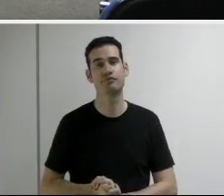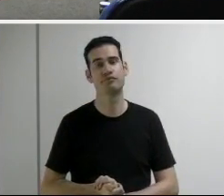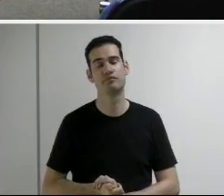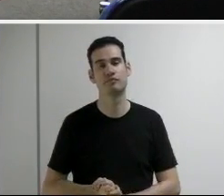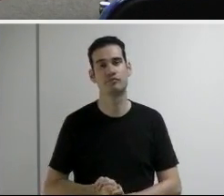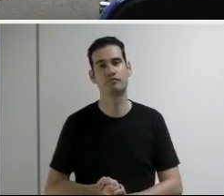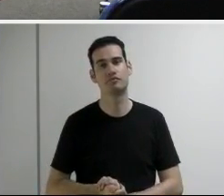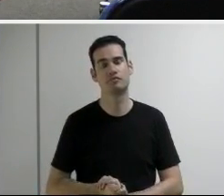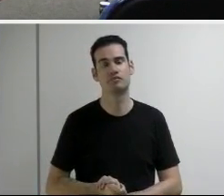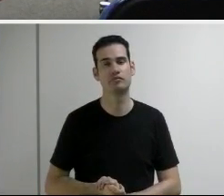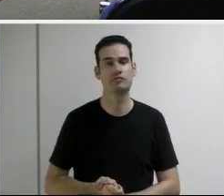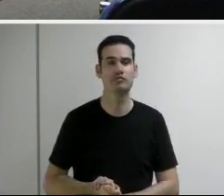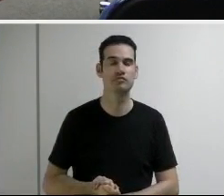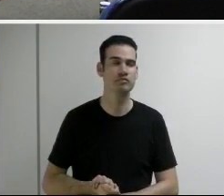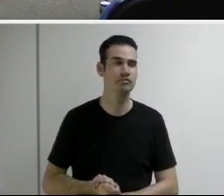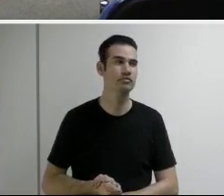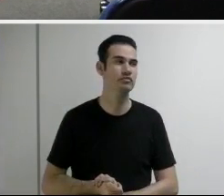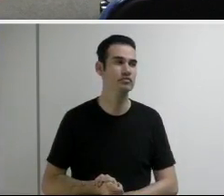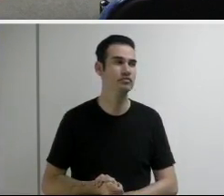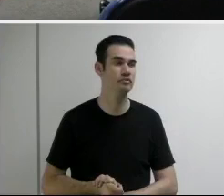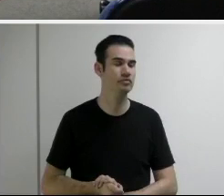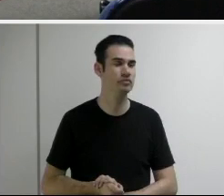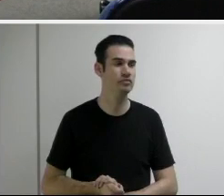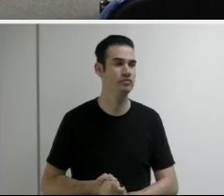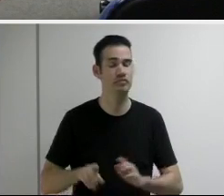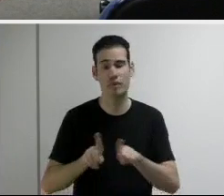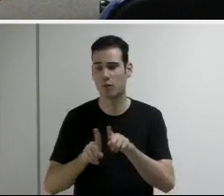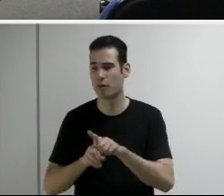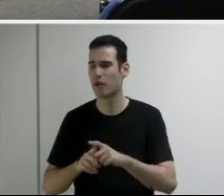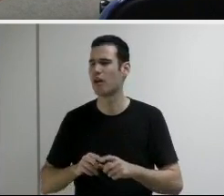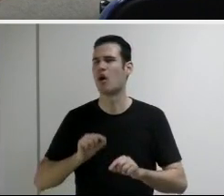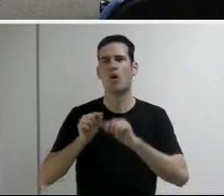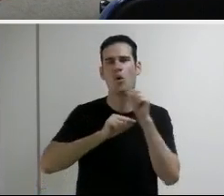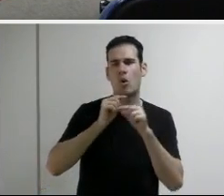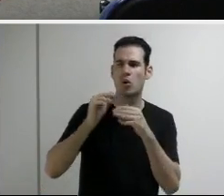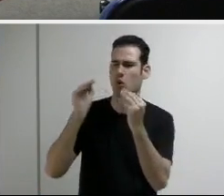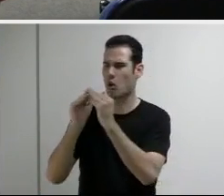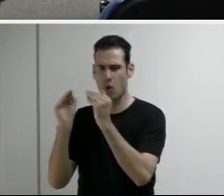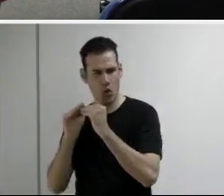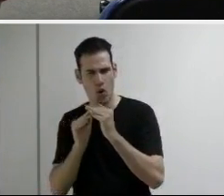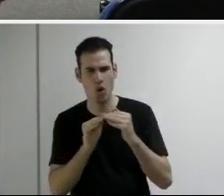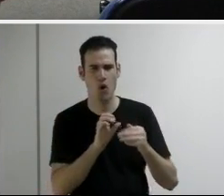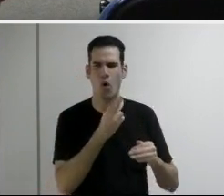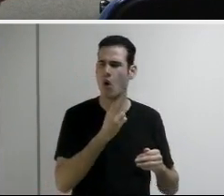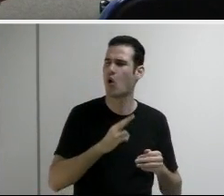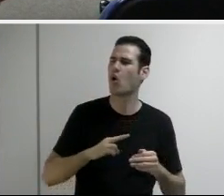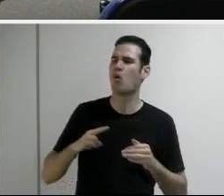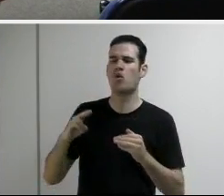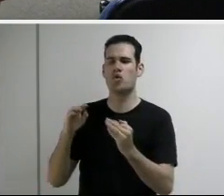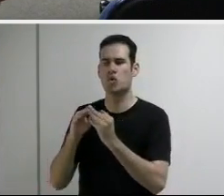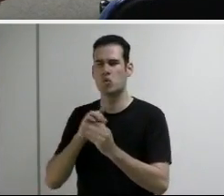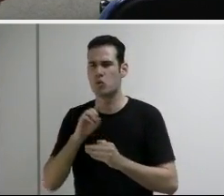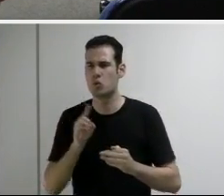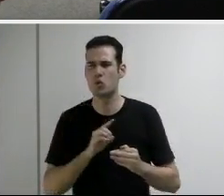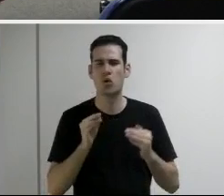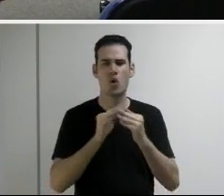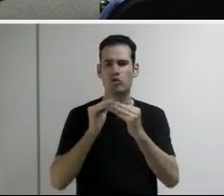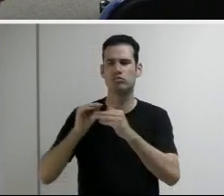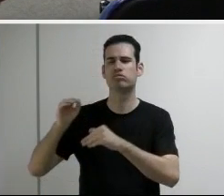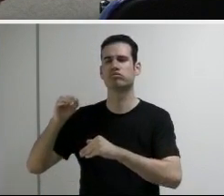diferenciação de consentimentos entre o que seriam dados gerais e dados sensíveis, né? Os dados